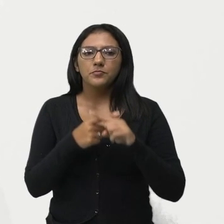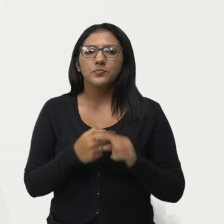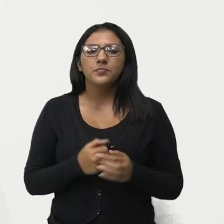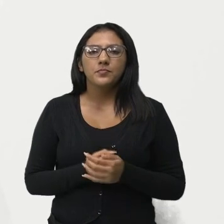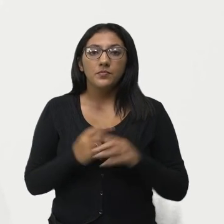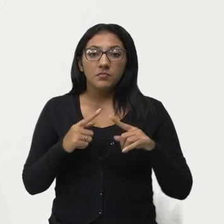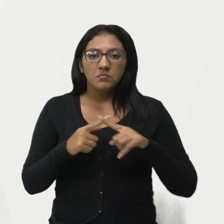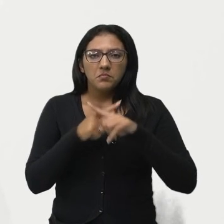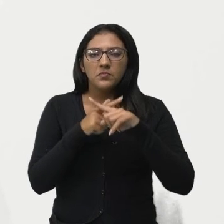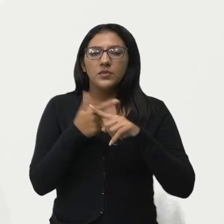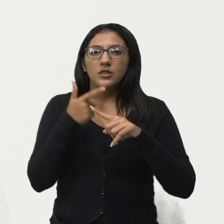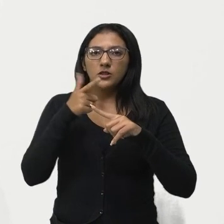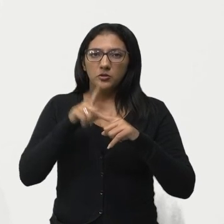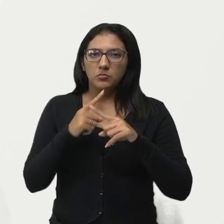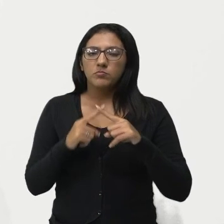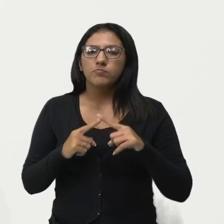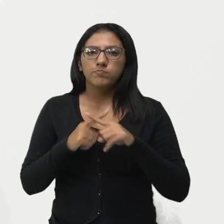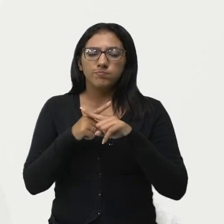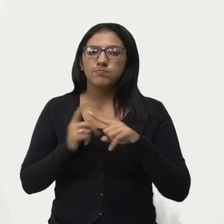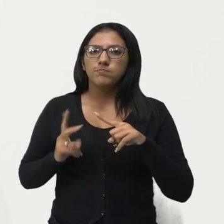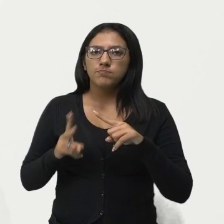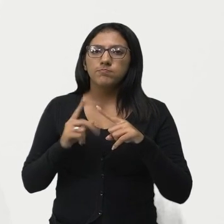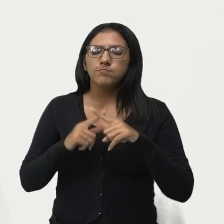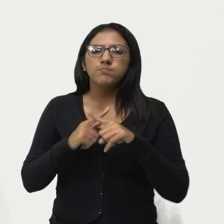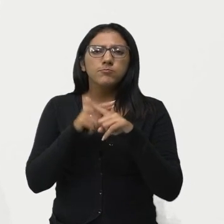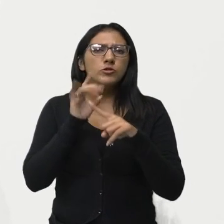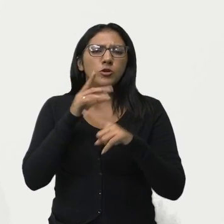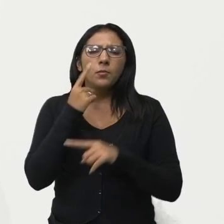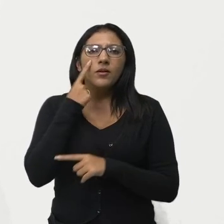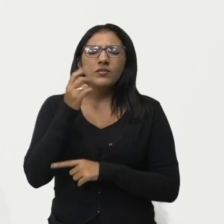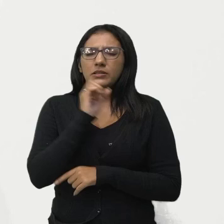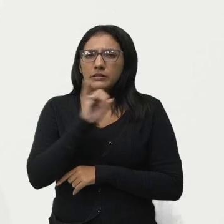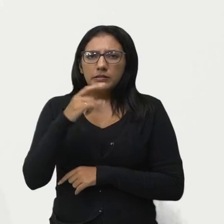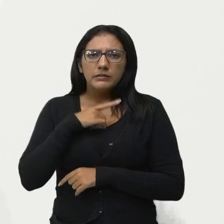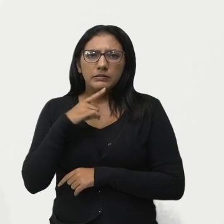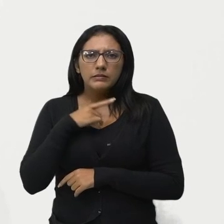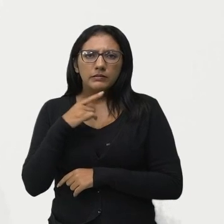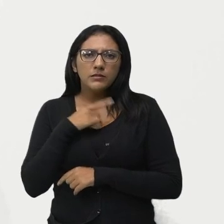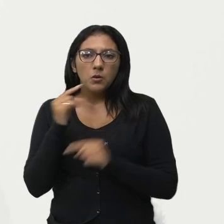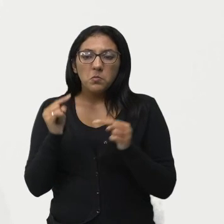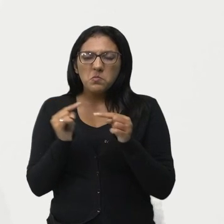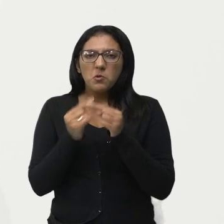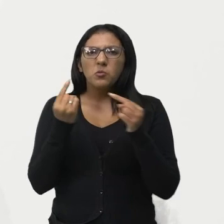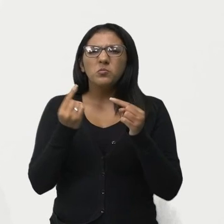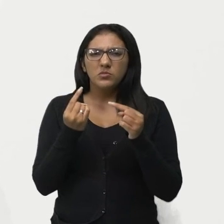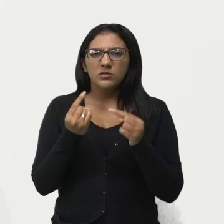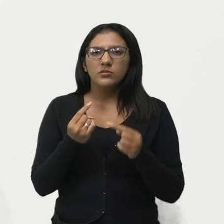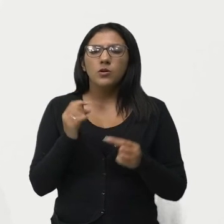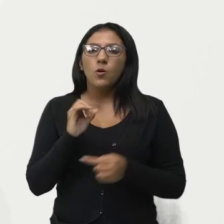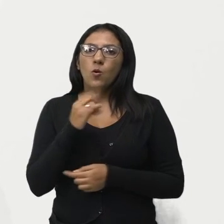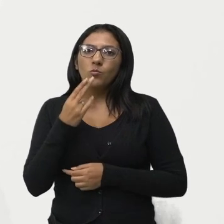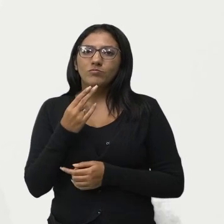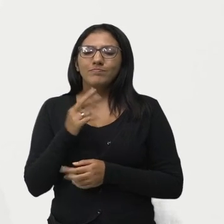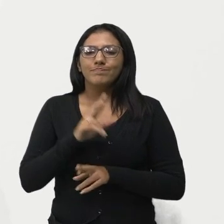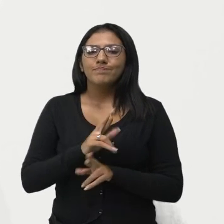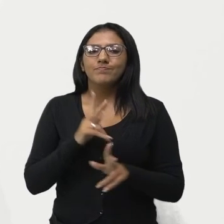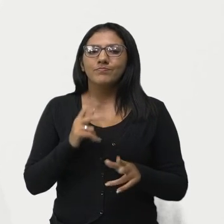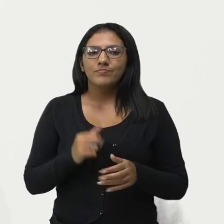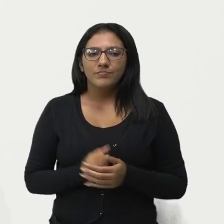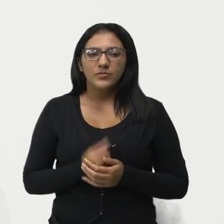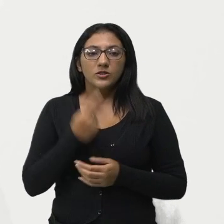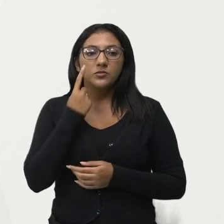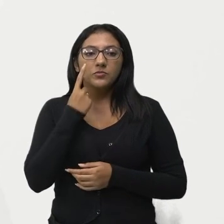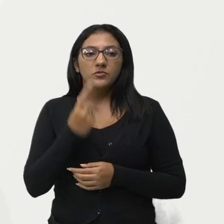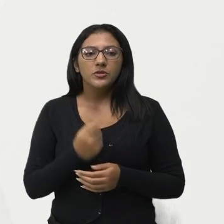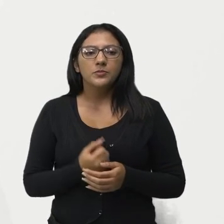multiplicação cruzada, tá? Só para a gente verificar realmente se nós temos resultados diferentes. Olha só, o 2 vai